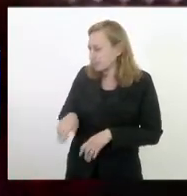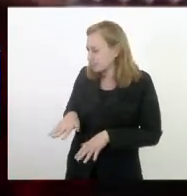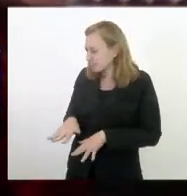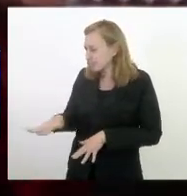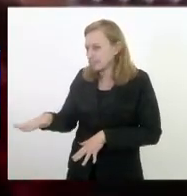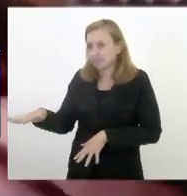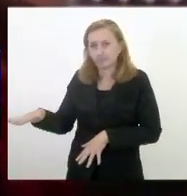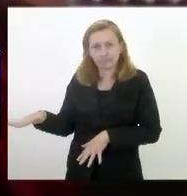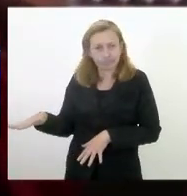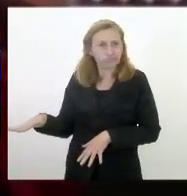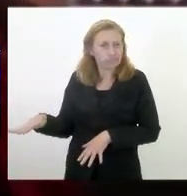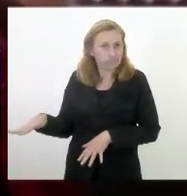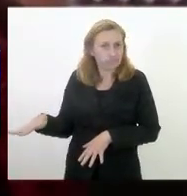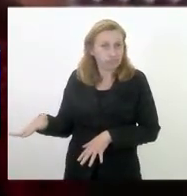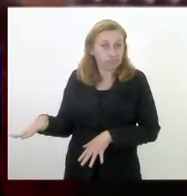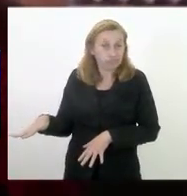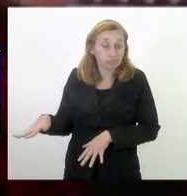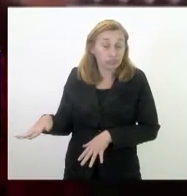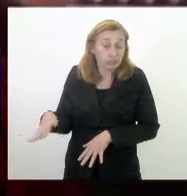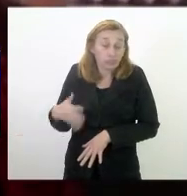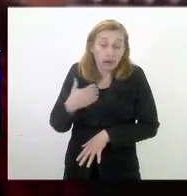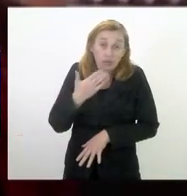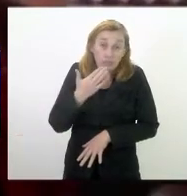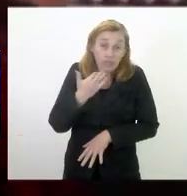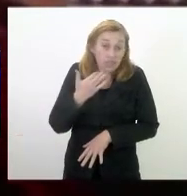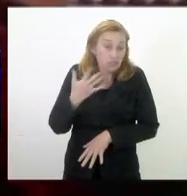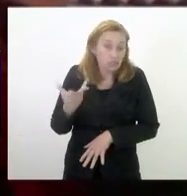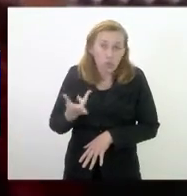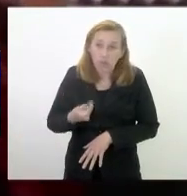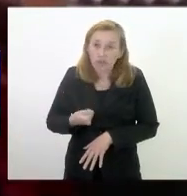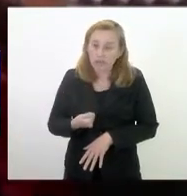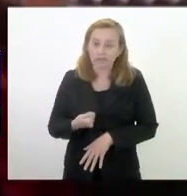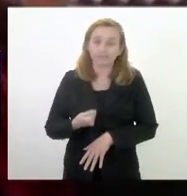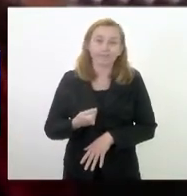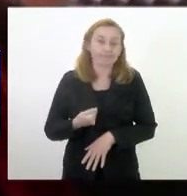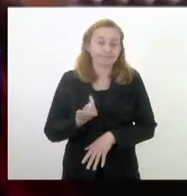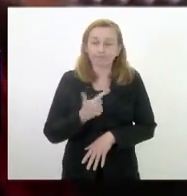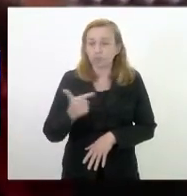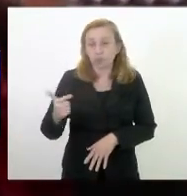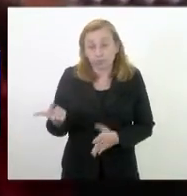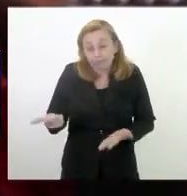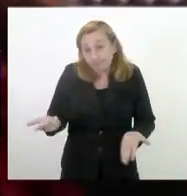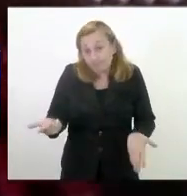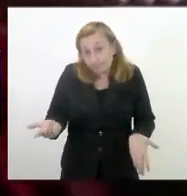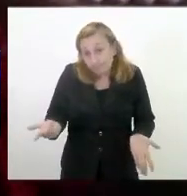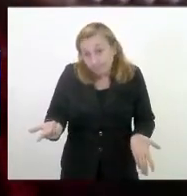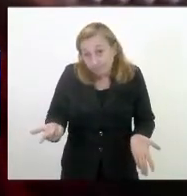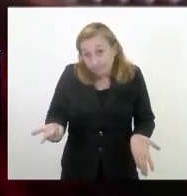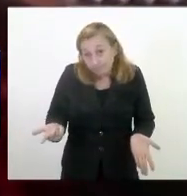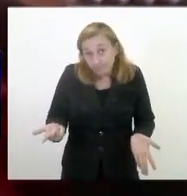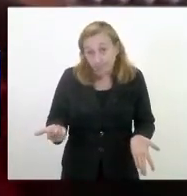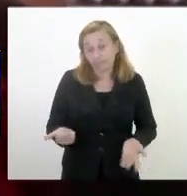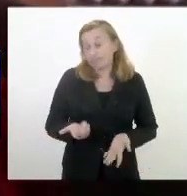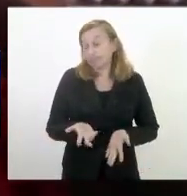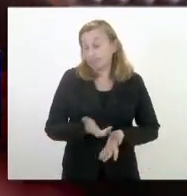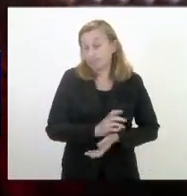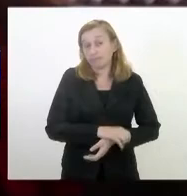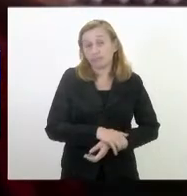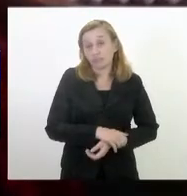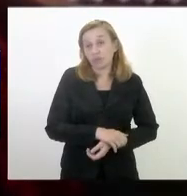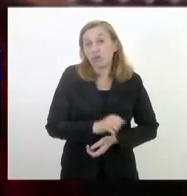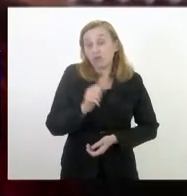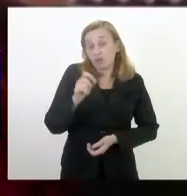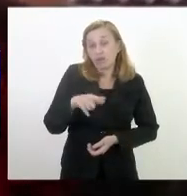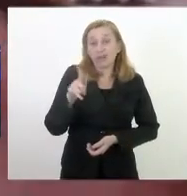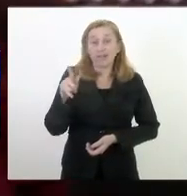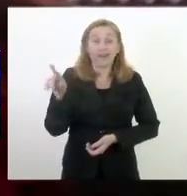dessa dinâmica da alimentação, da segurança alimentar e nutricional. que são os equipamentos, que é o botijão